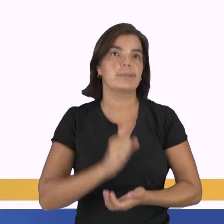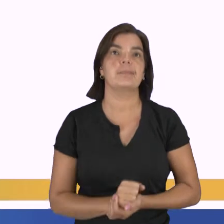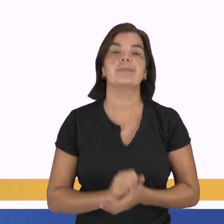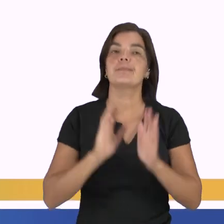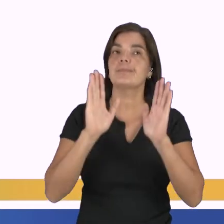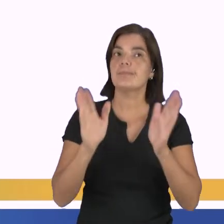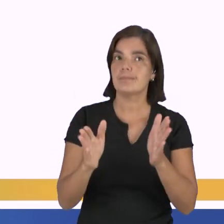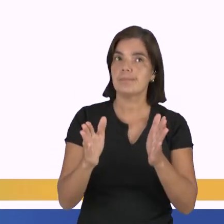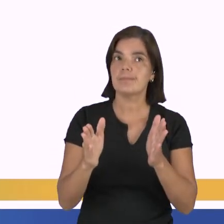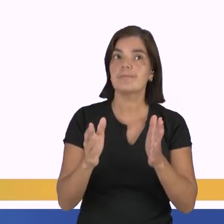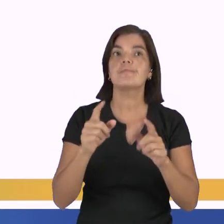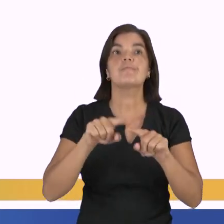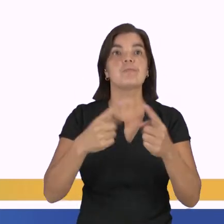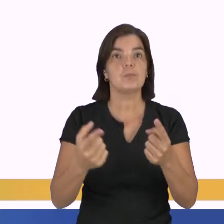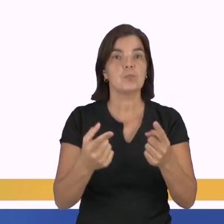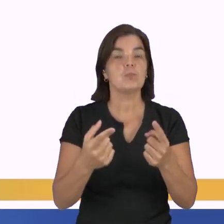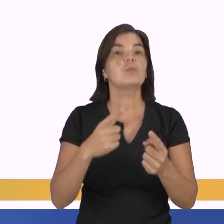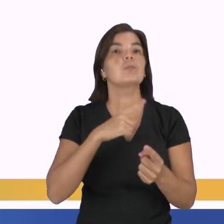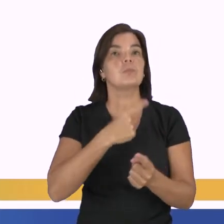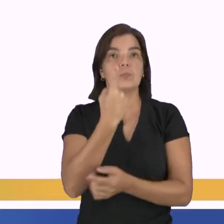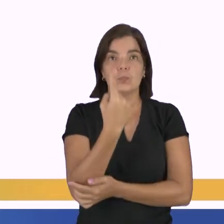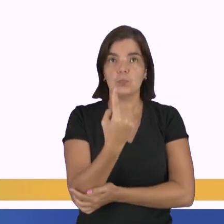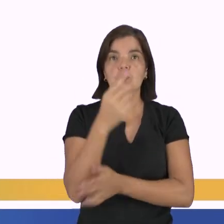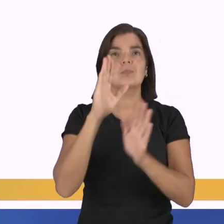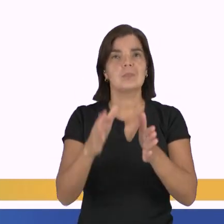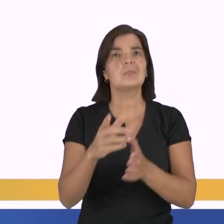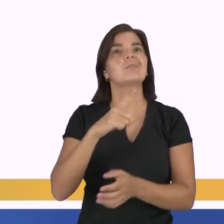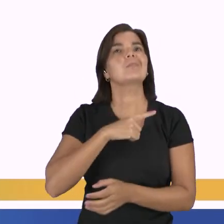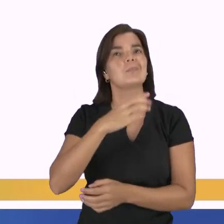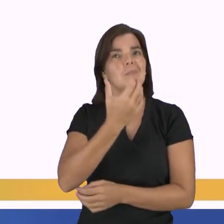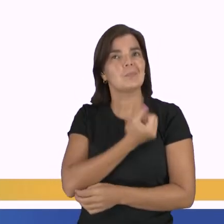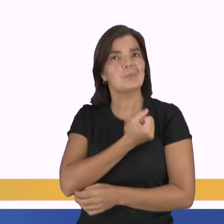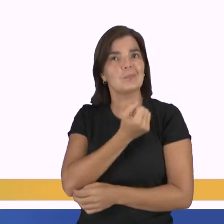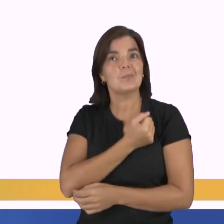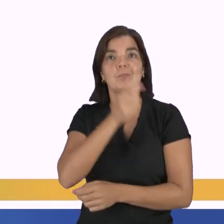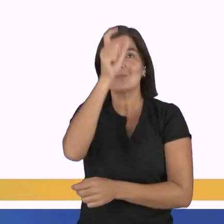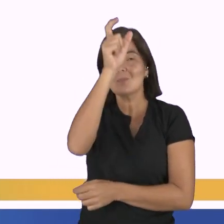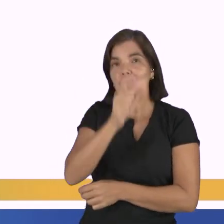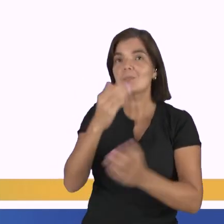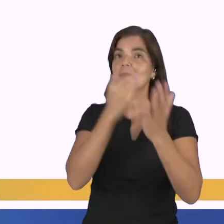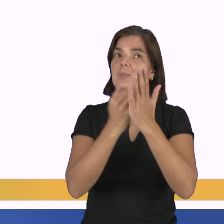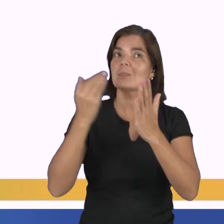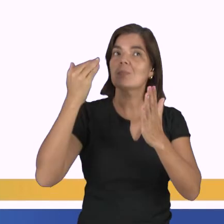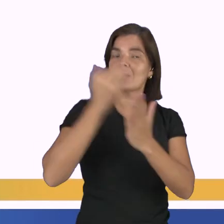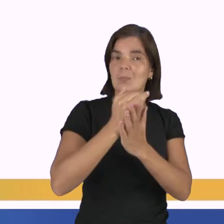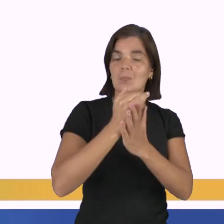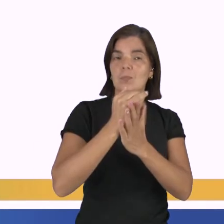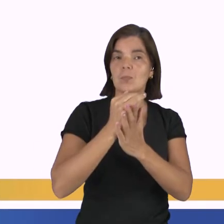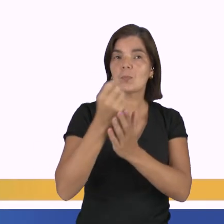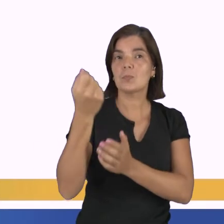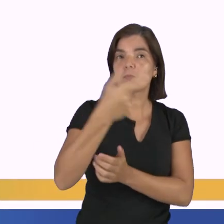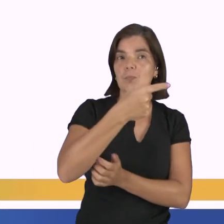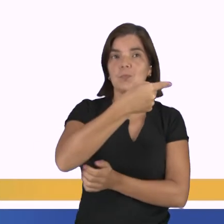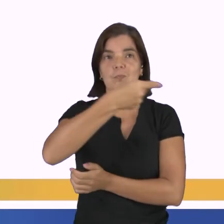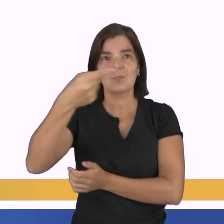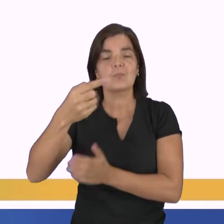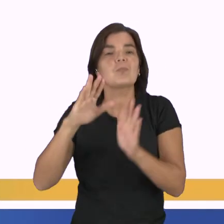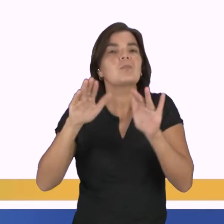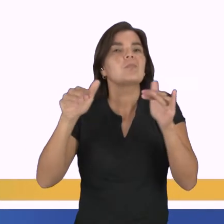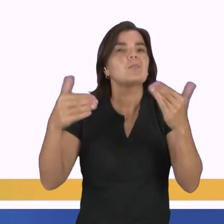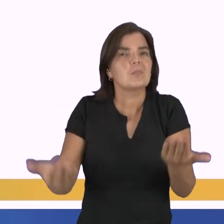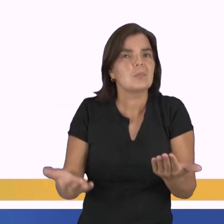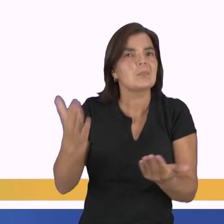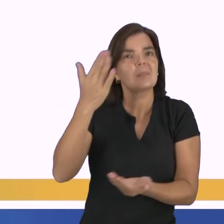já as posições ocupadas pelo um são aquelas que o número da coluna é maior que o número da linha em que